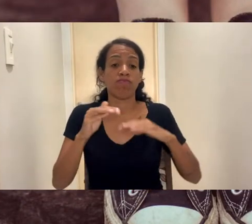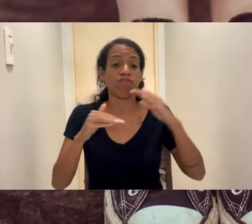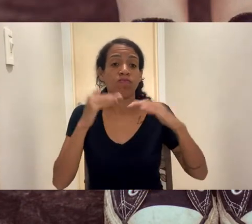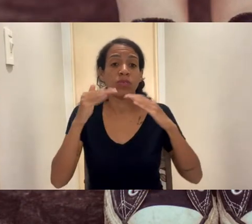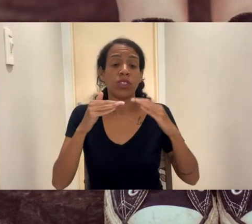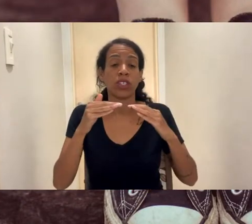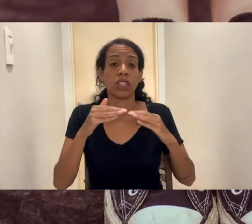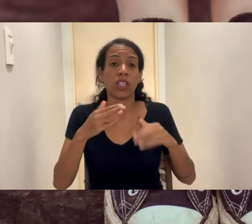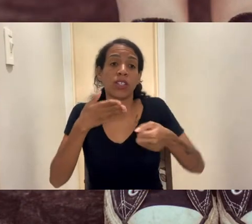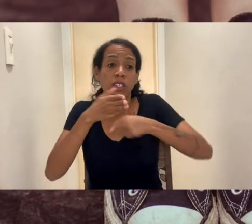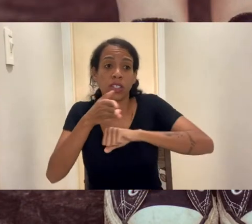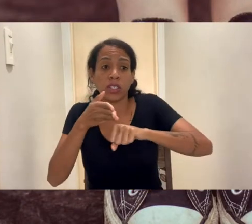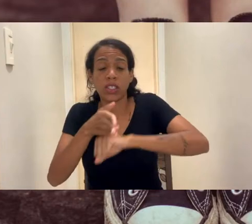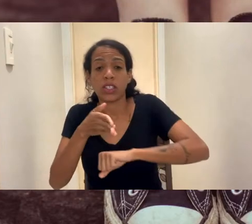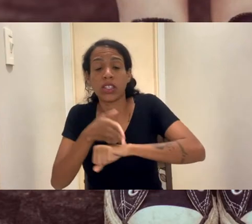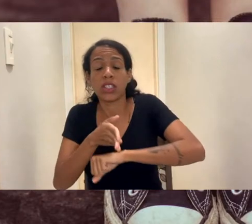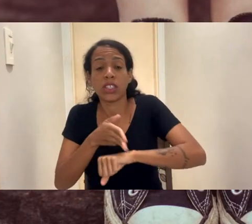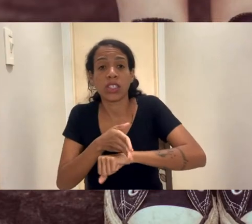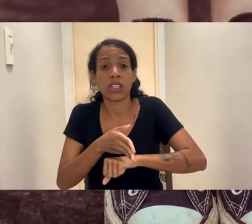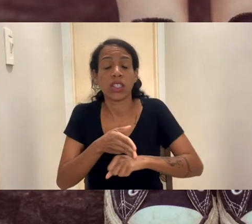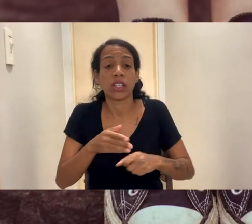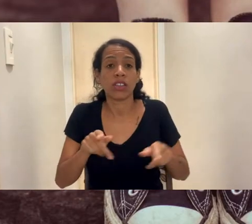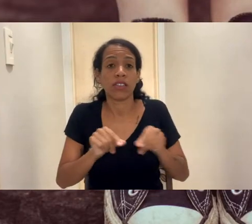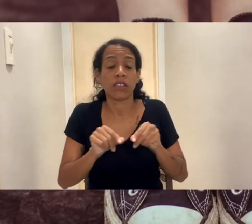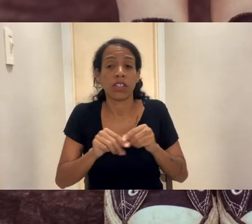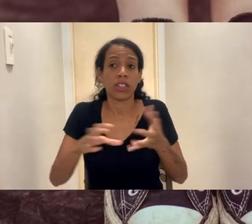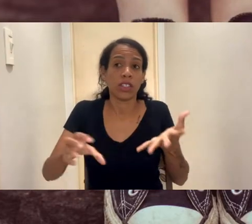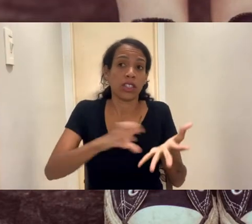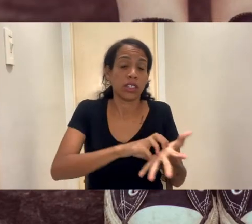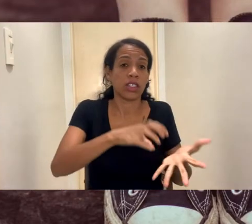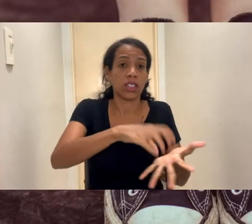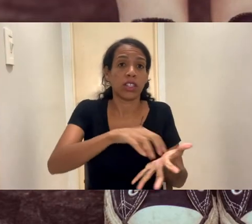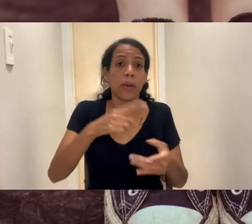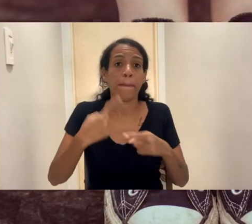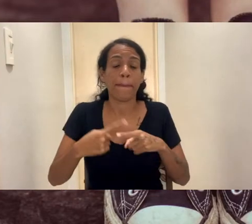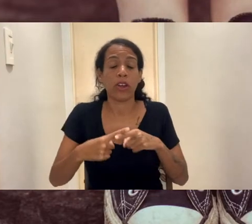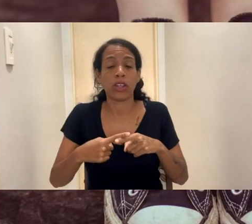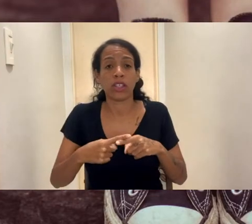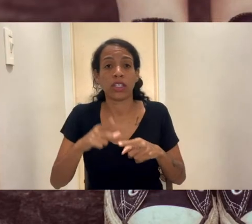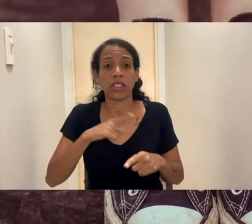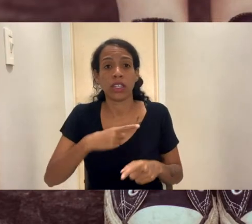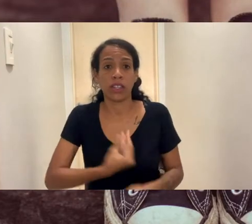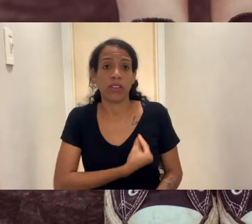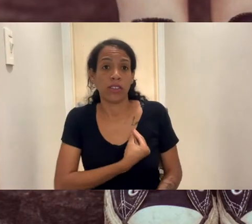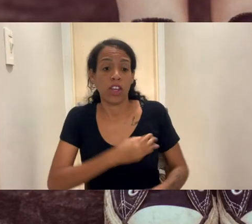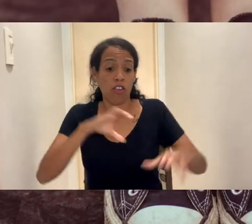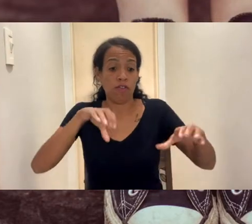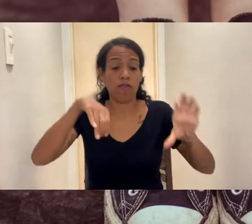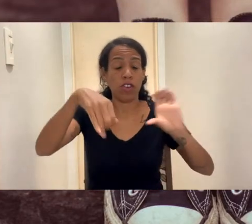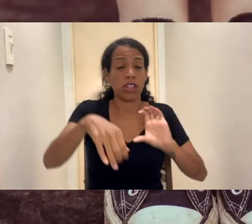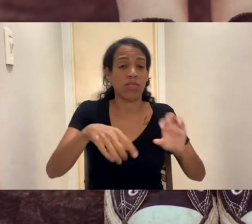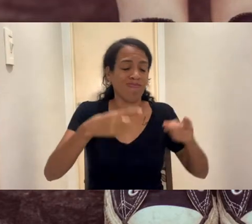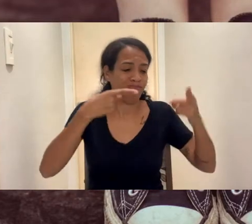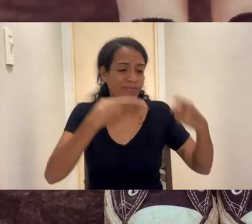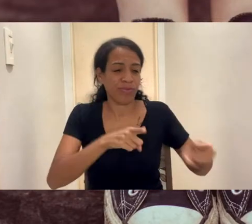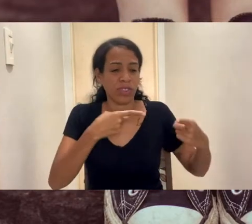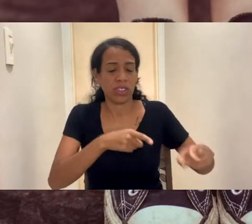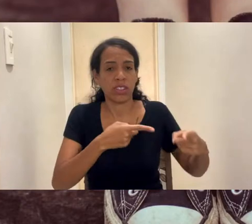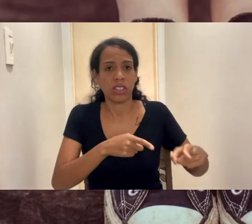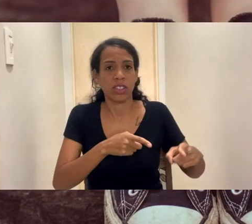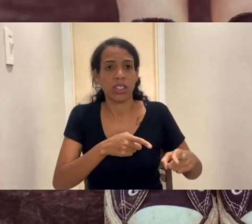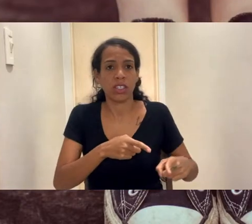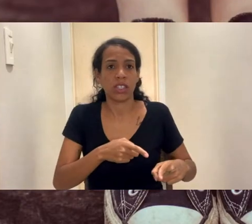de intervenção durante a atuação. Porque mesmo tendo tido uma formação muito crítica na